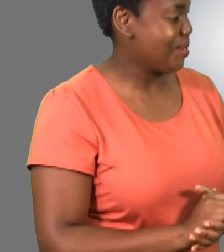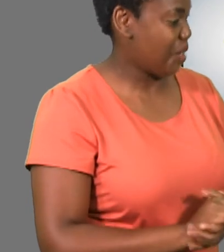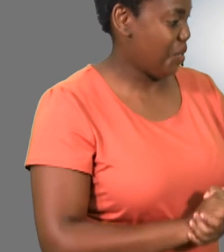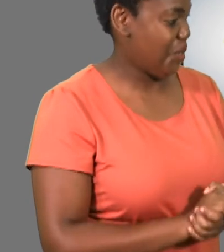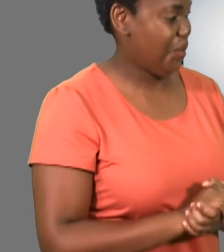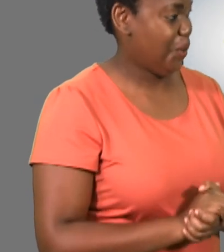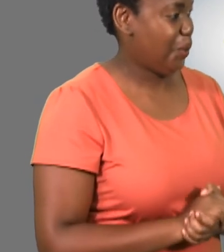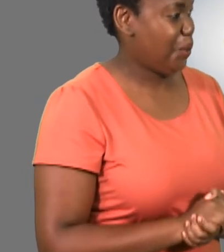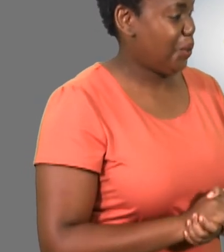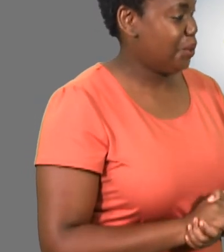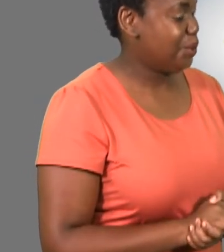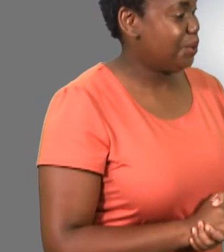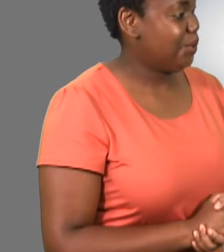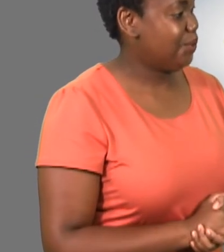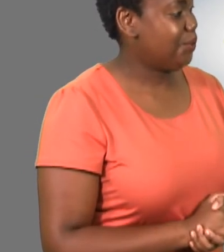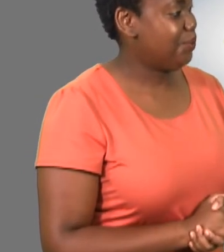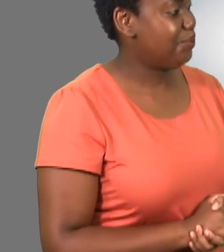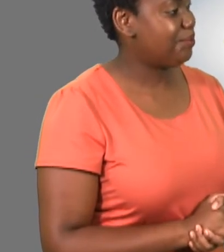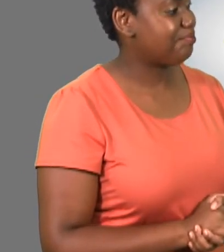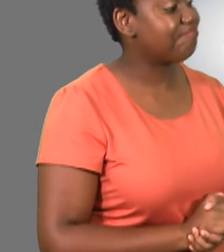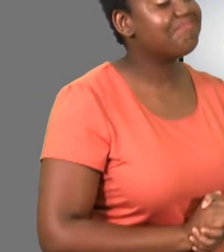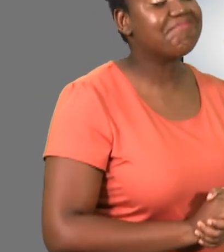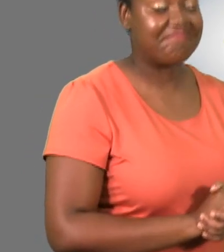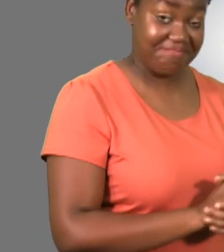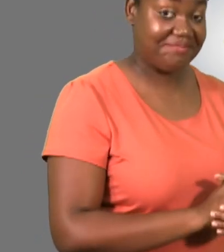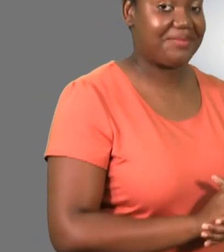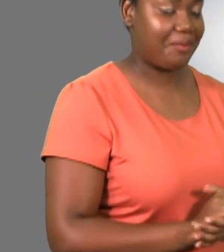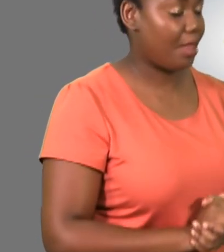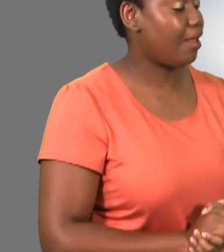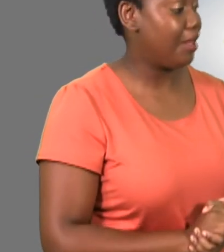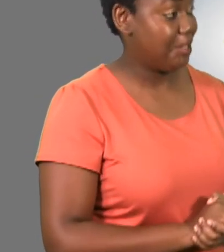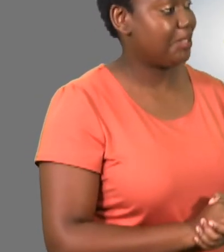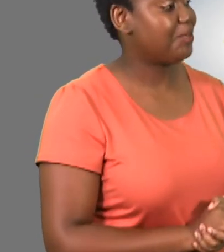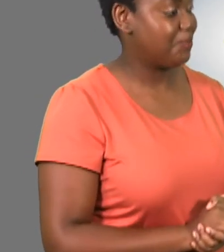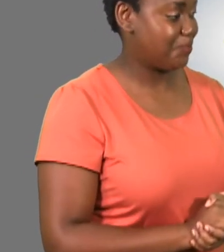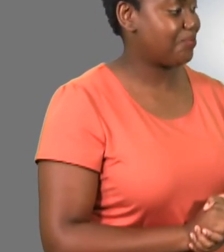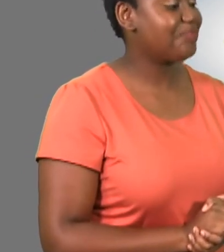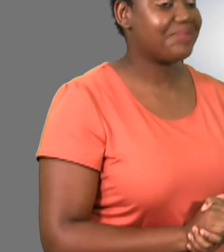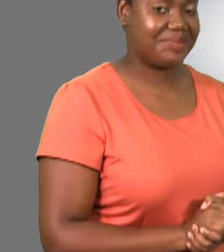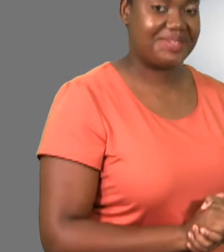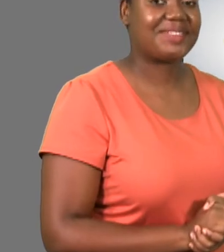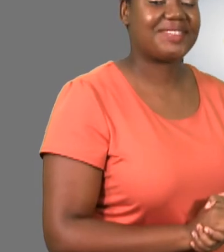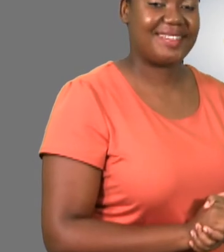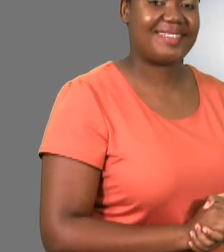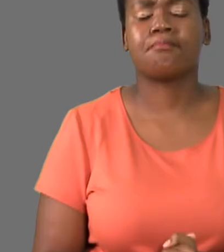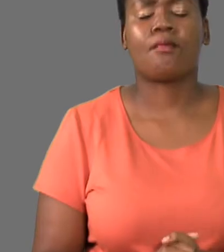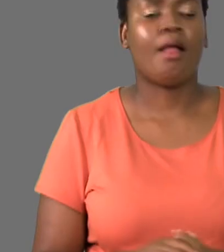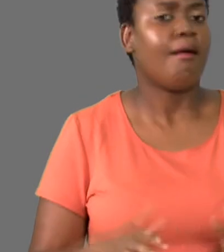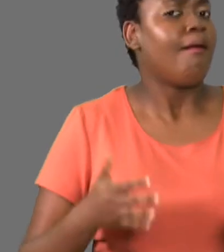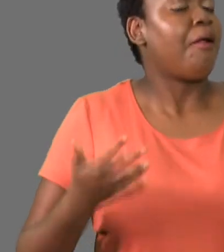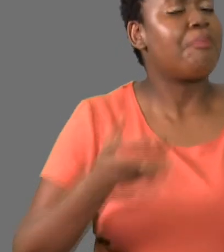o realizador moçambicano que venceu dois prêmios no Festival Internacional de Cinema.